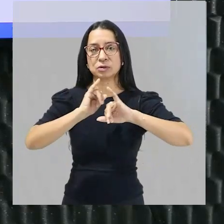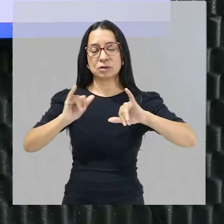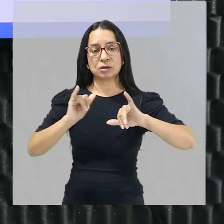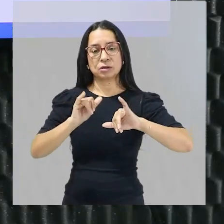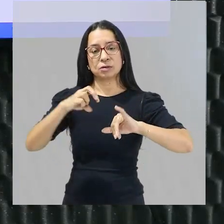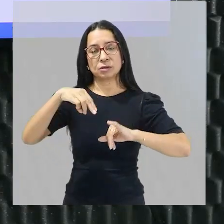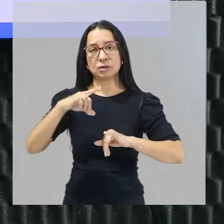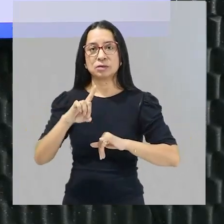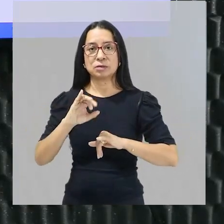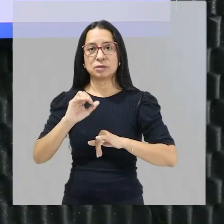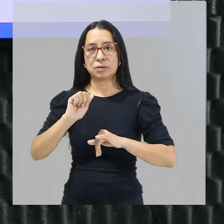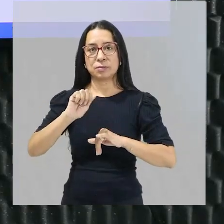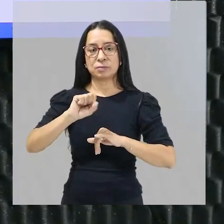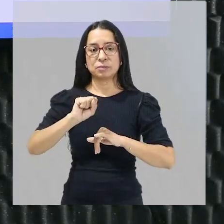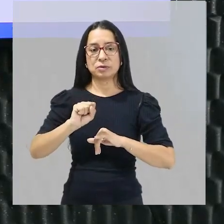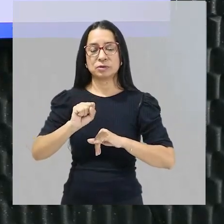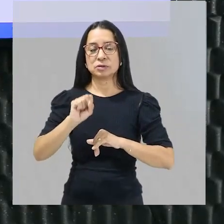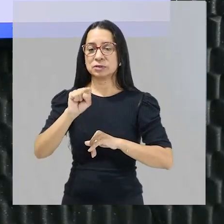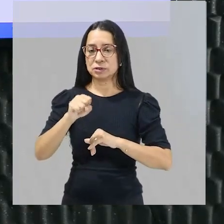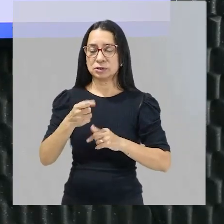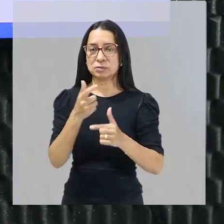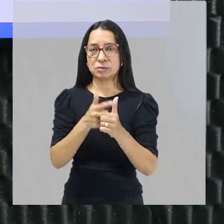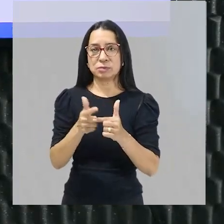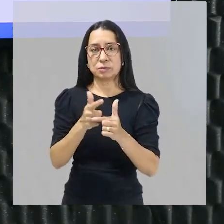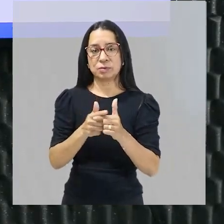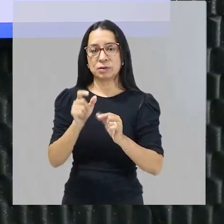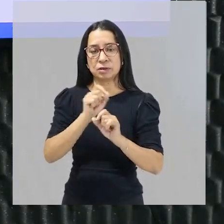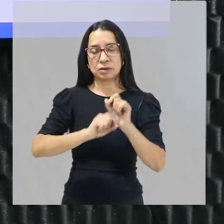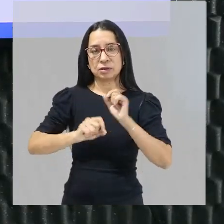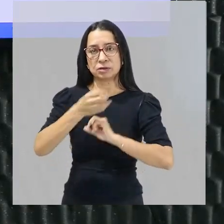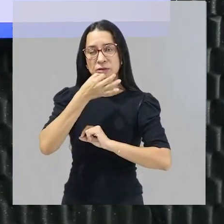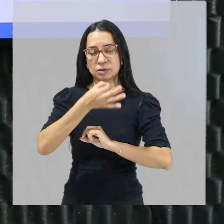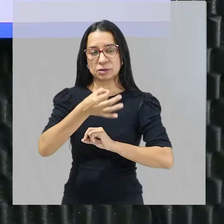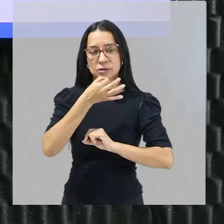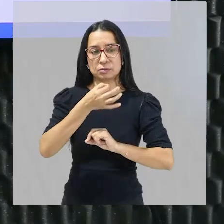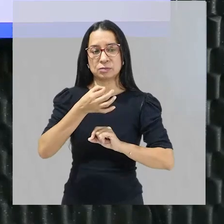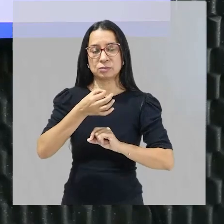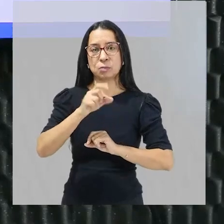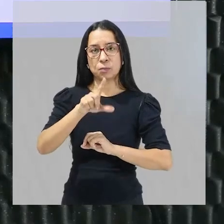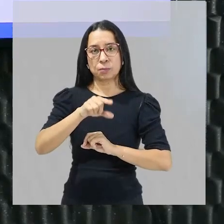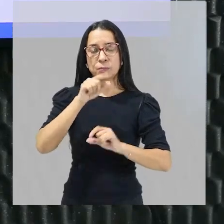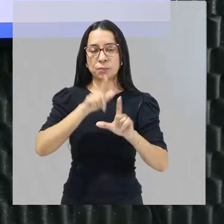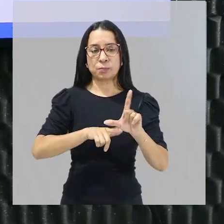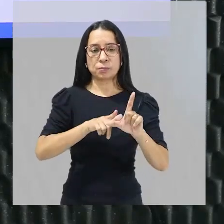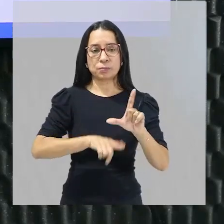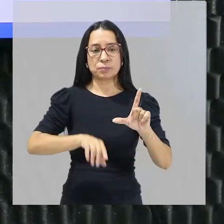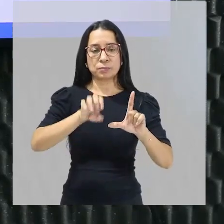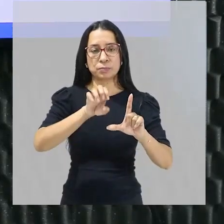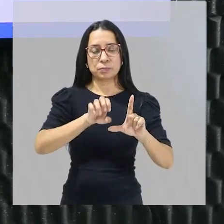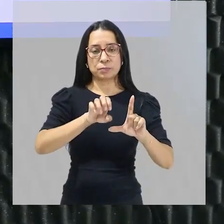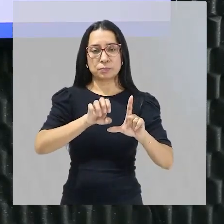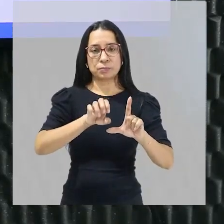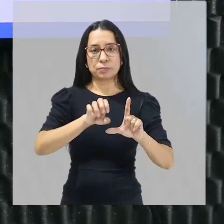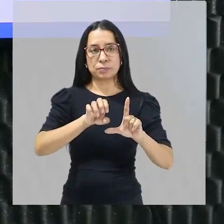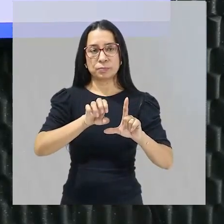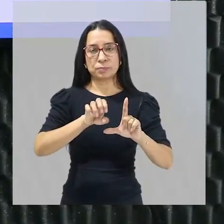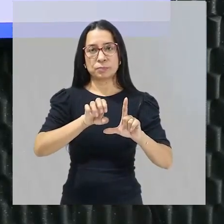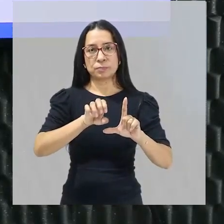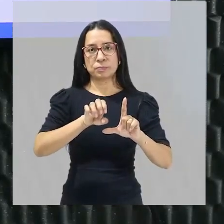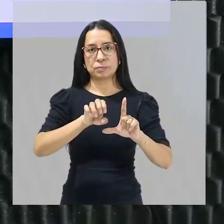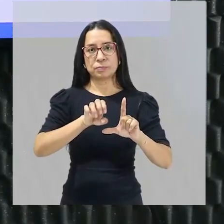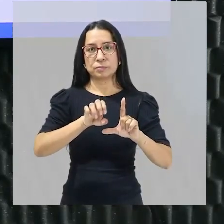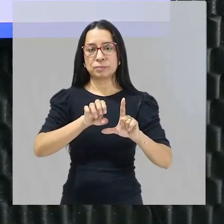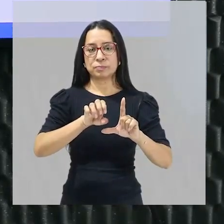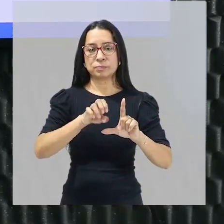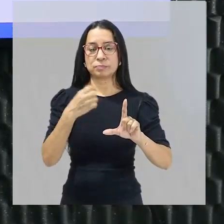padronizados, sim, são problemáticos. E é isso que está sendo criticado. Então, marque para você a letra E, marque a letra E. A letra E